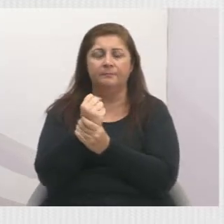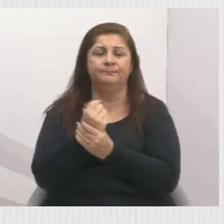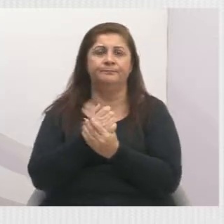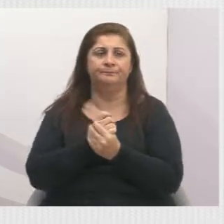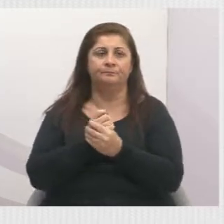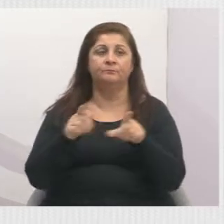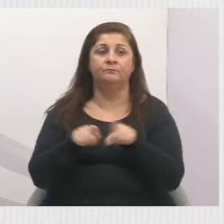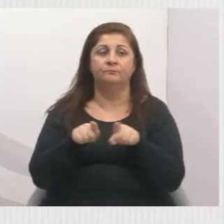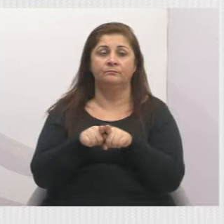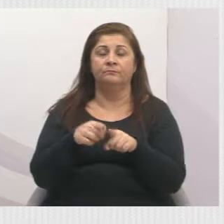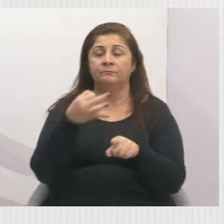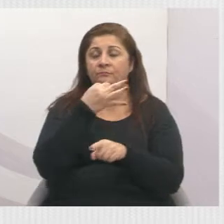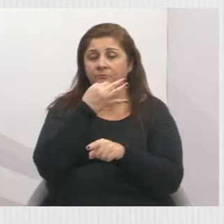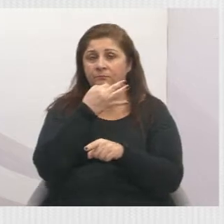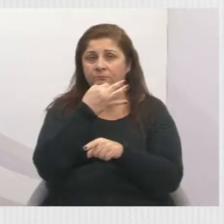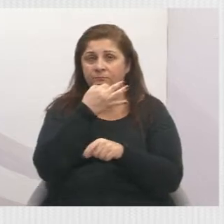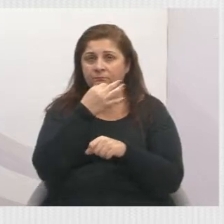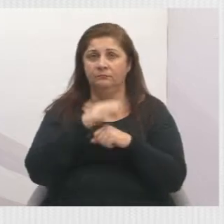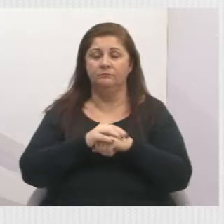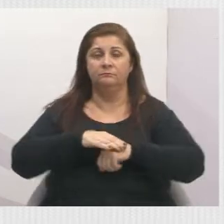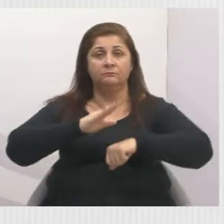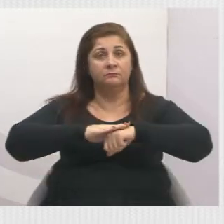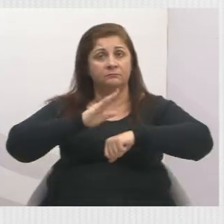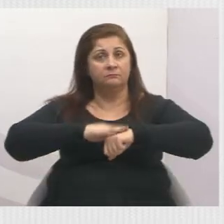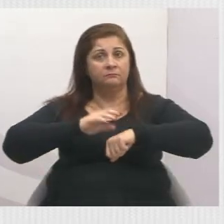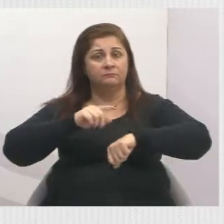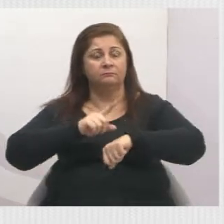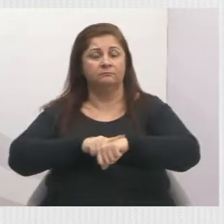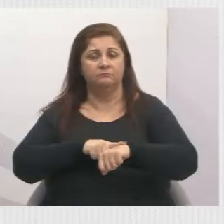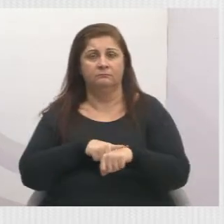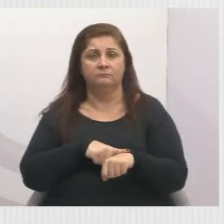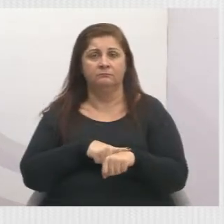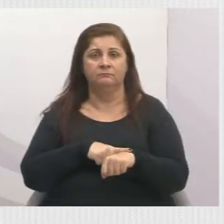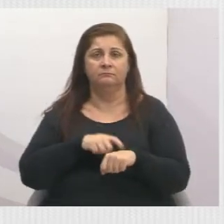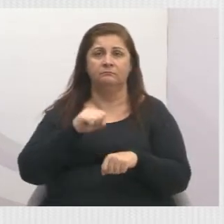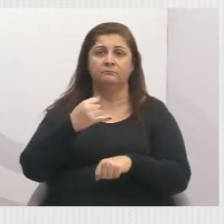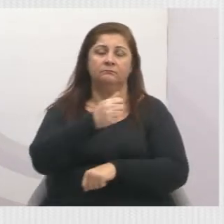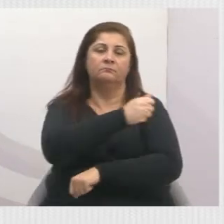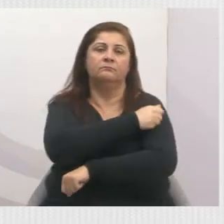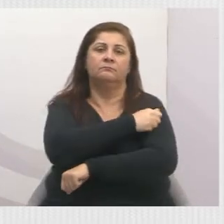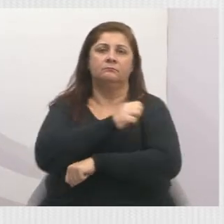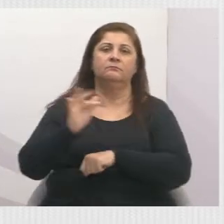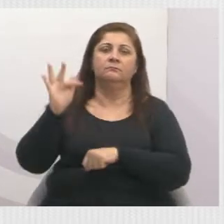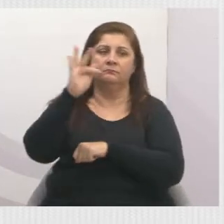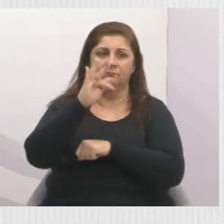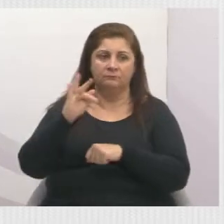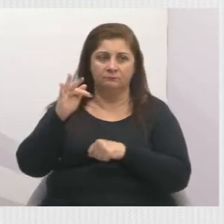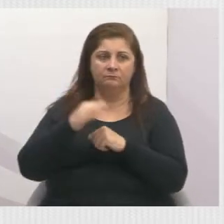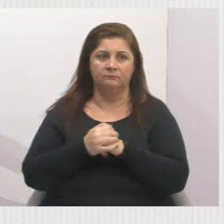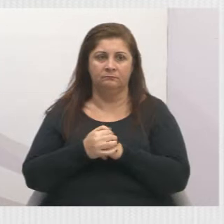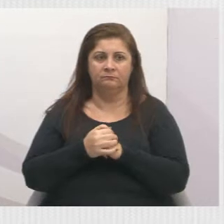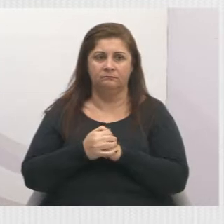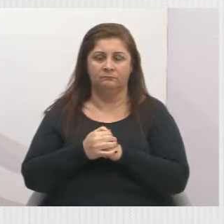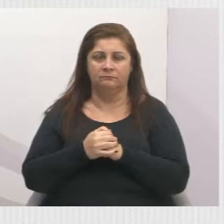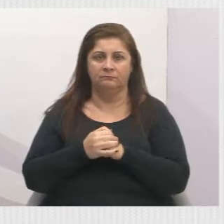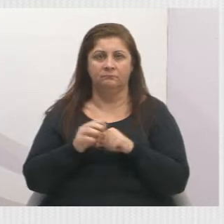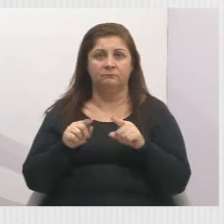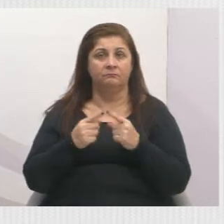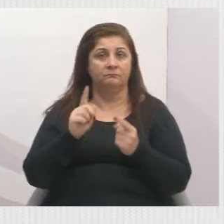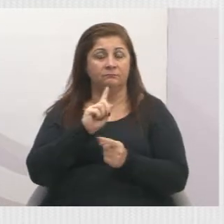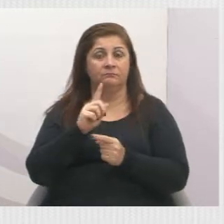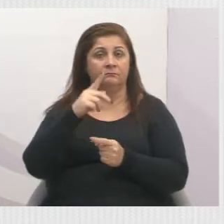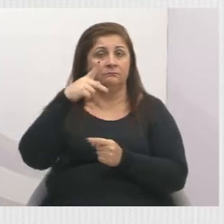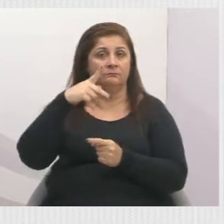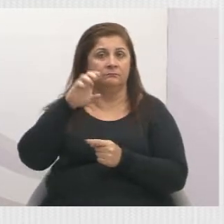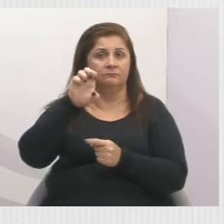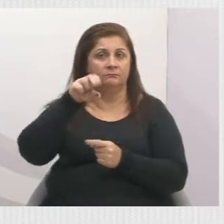sugerido também que estendesse enquanto esses servidores fossem alunos universitários, mas isso não é pensão, isto